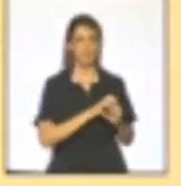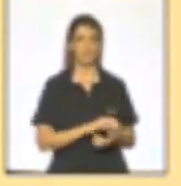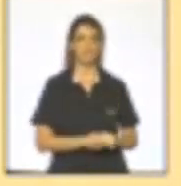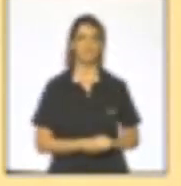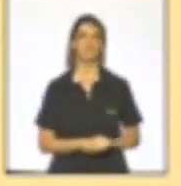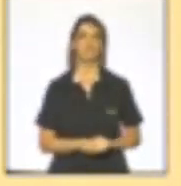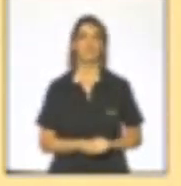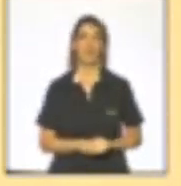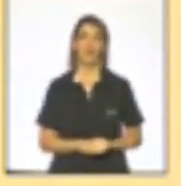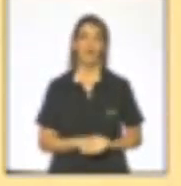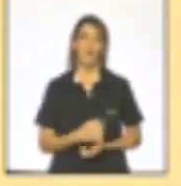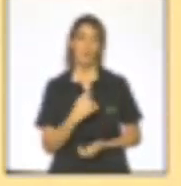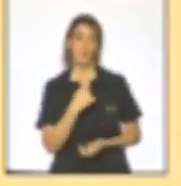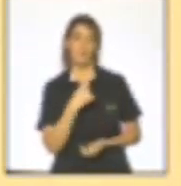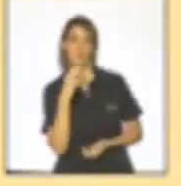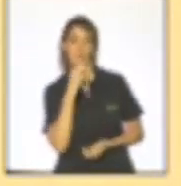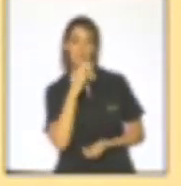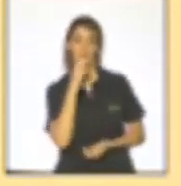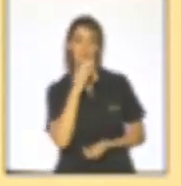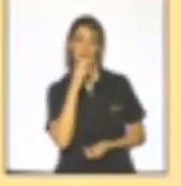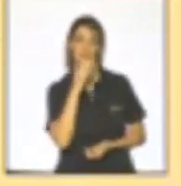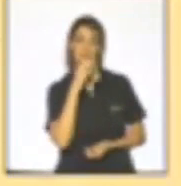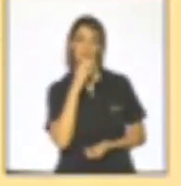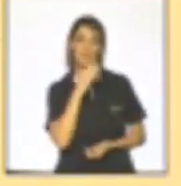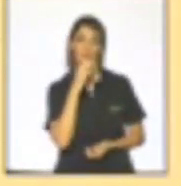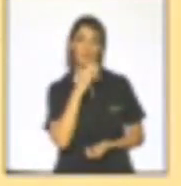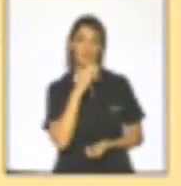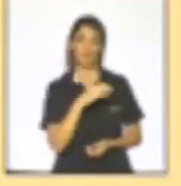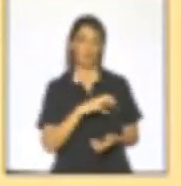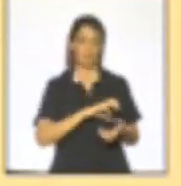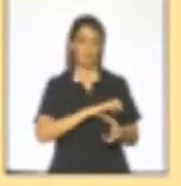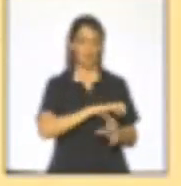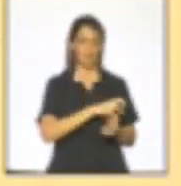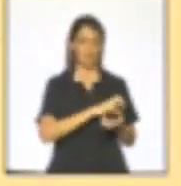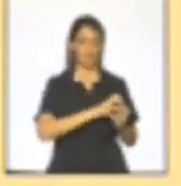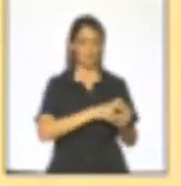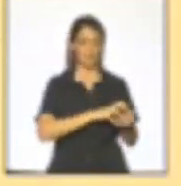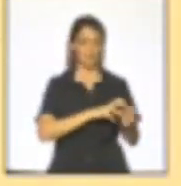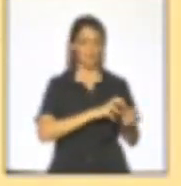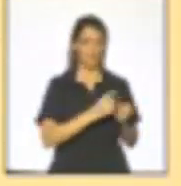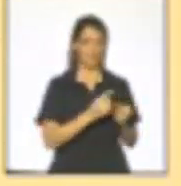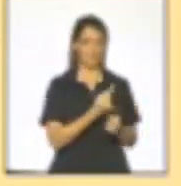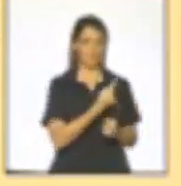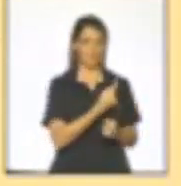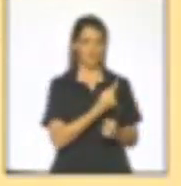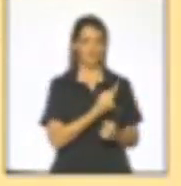Olha, já estou ficando mais rápido. Primeira camada, primeira camada.